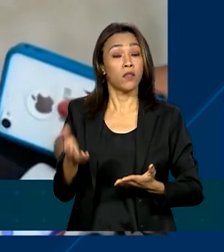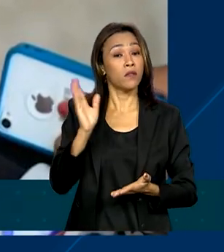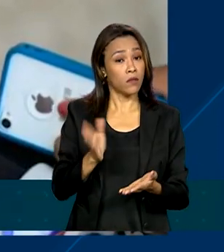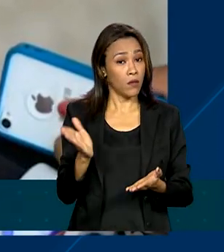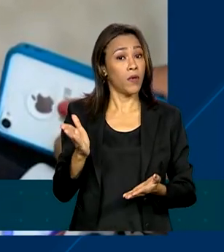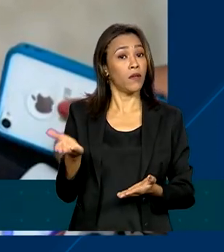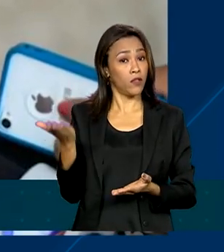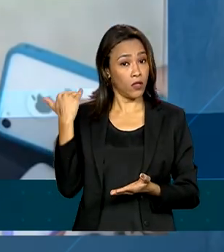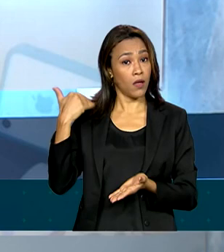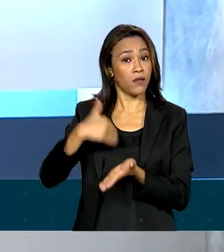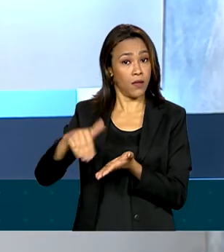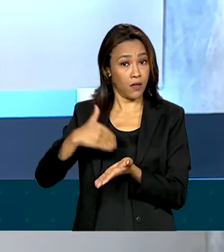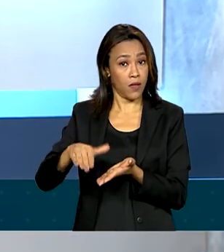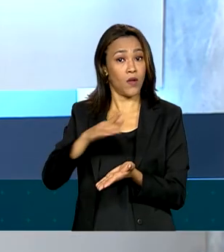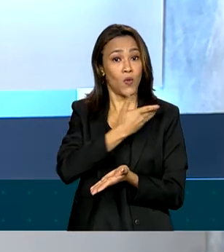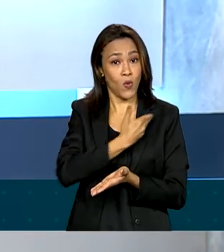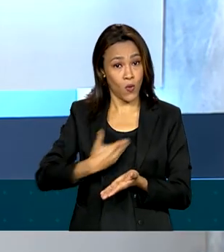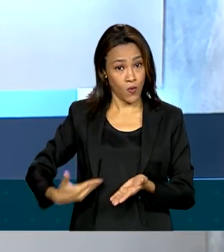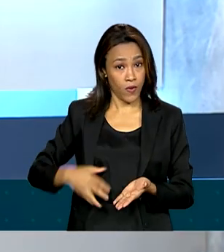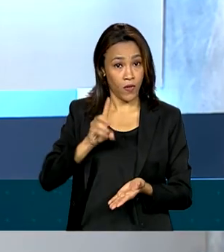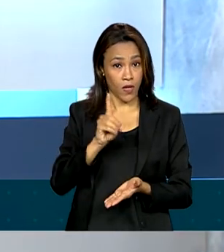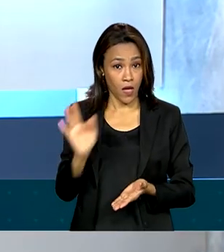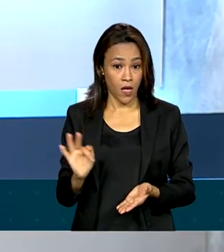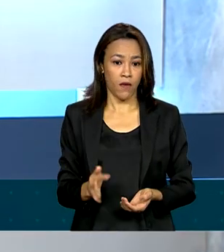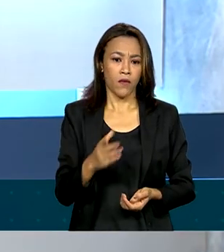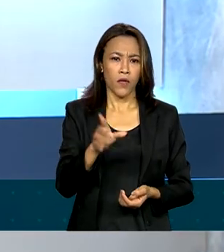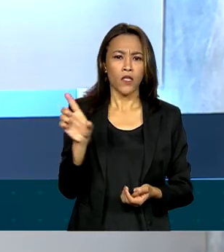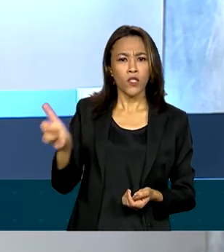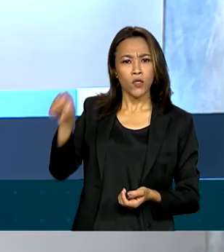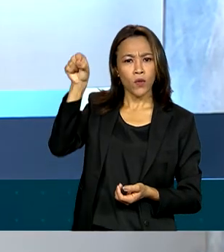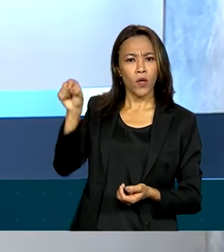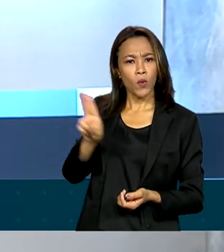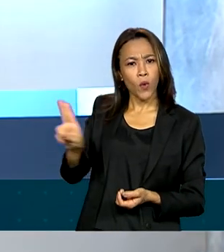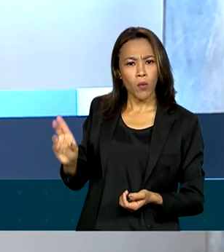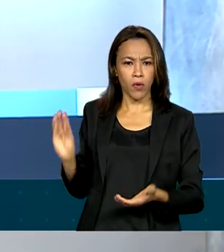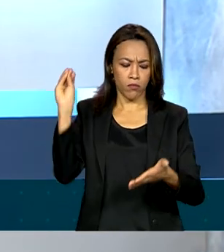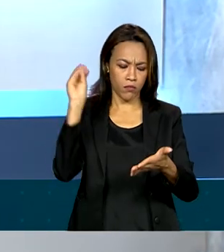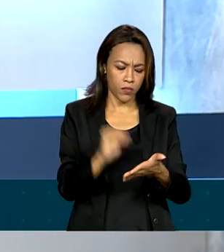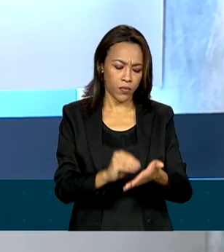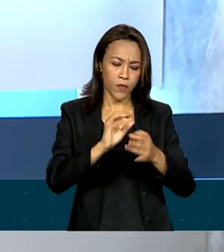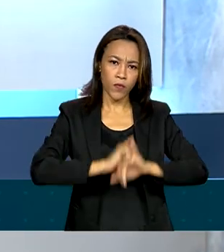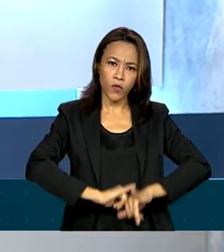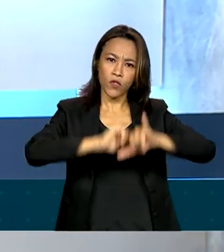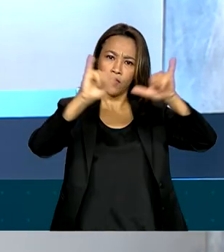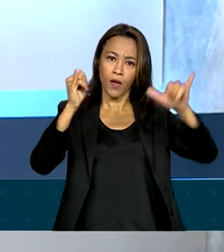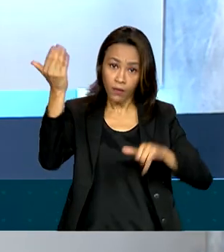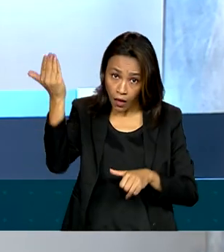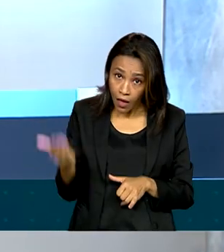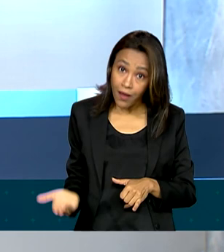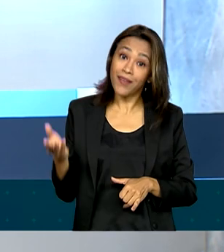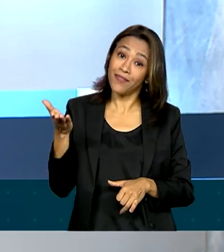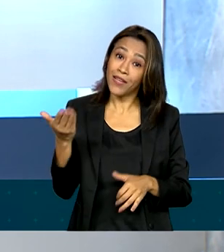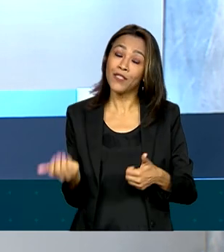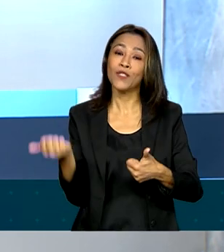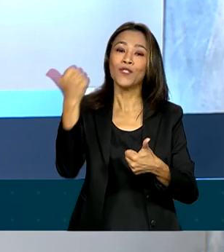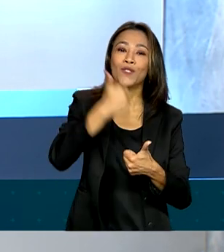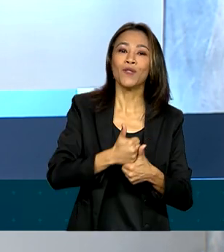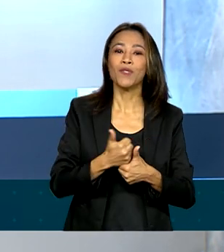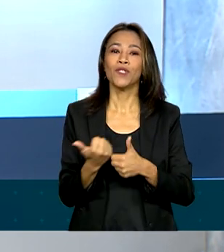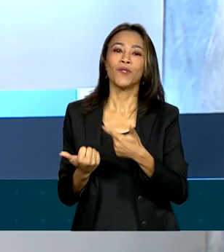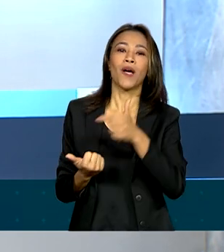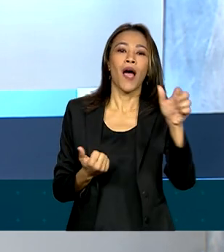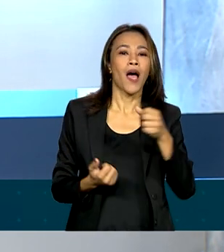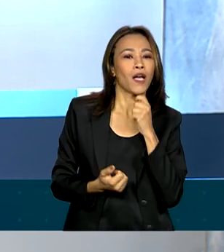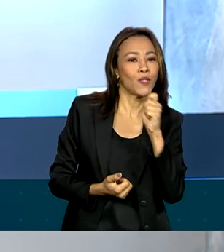do Distrito Federal. Quando a nomeação for publicada no Diário Oficial, Elio Doyle vai substituir a